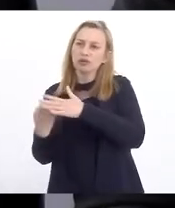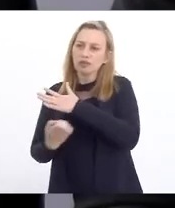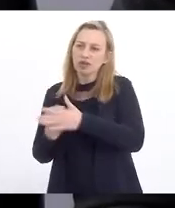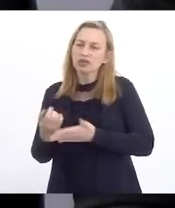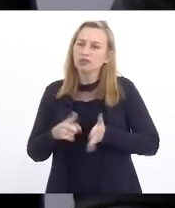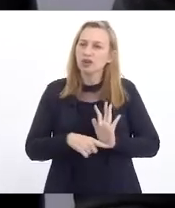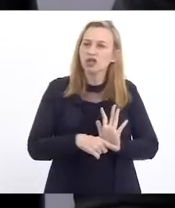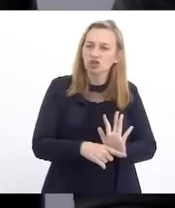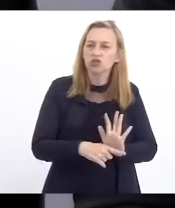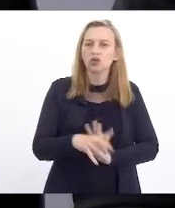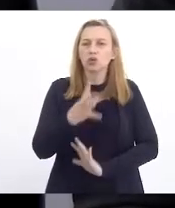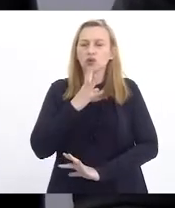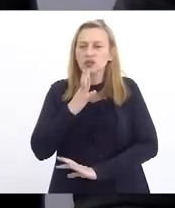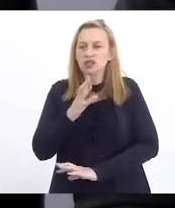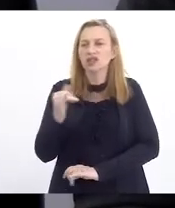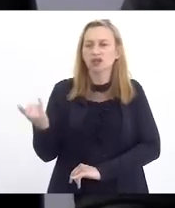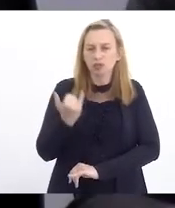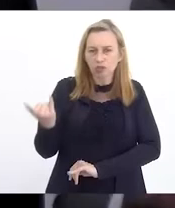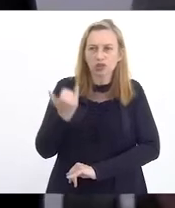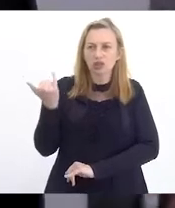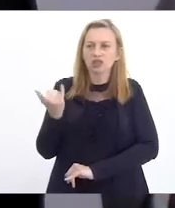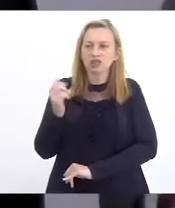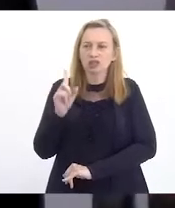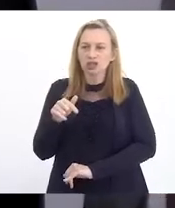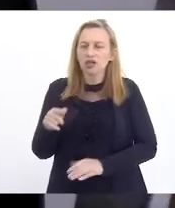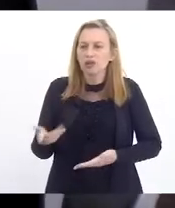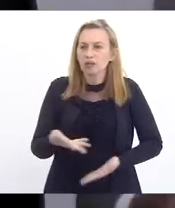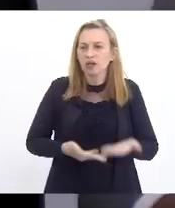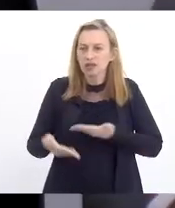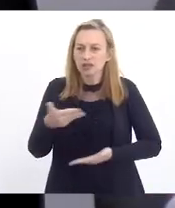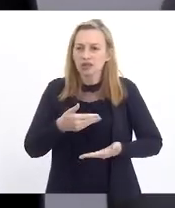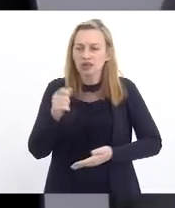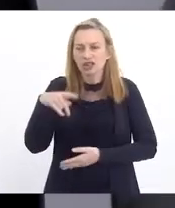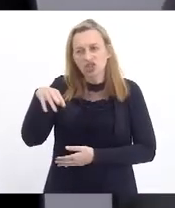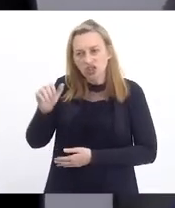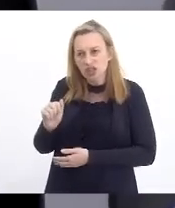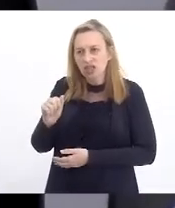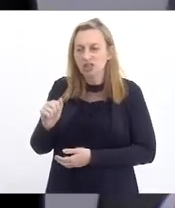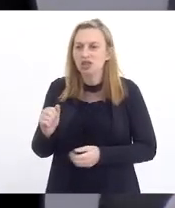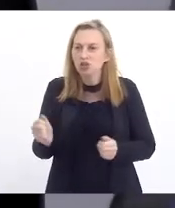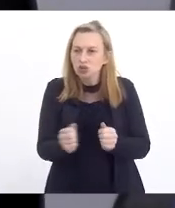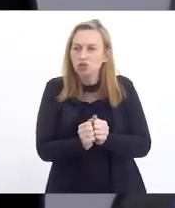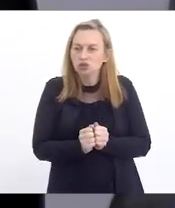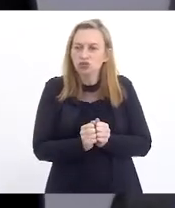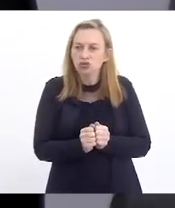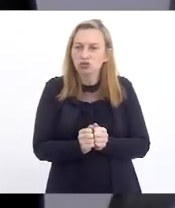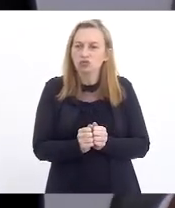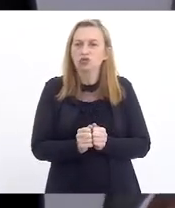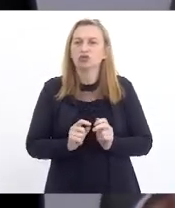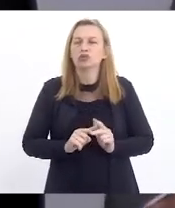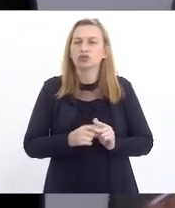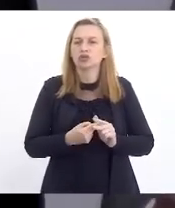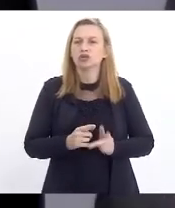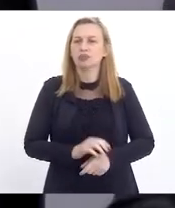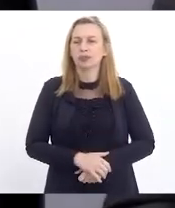contribuições, reconhecendo, né, a importância da participação da Genersa nessa avença, nesse ajuste.